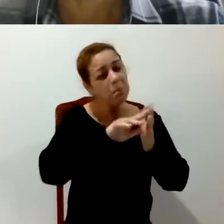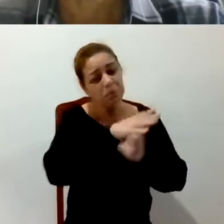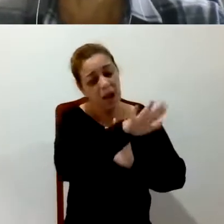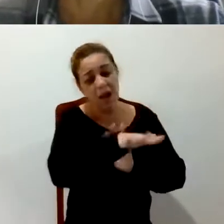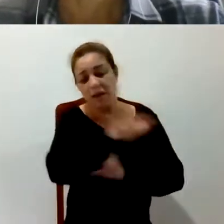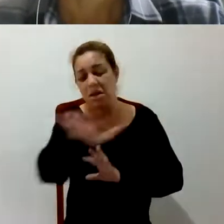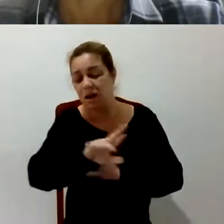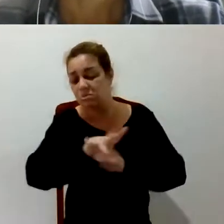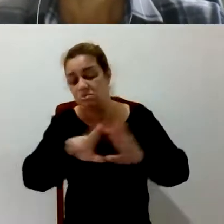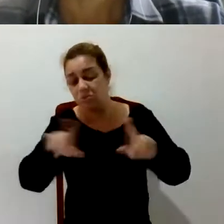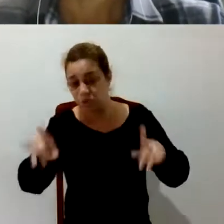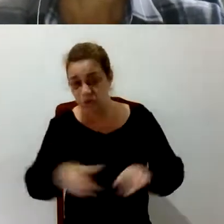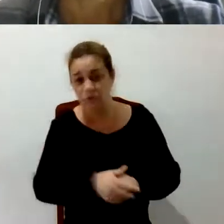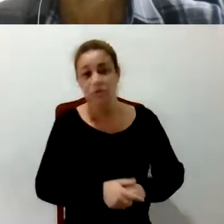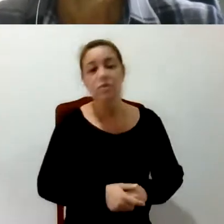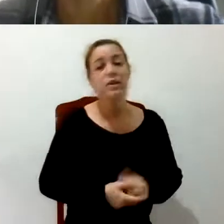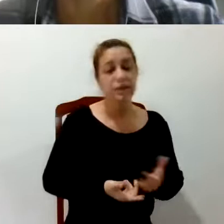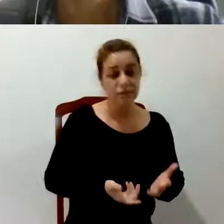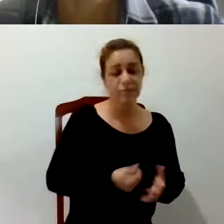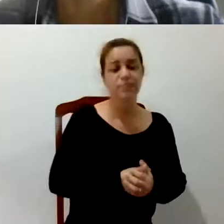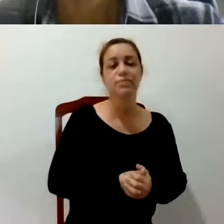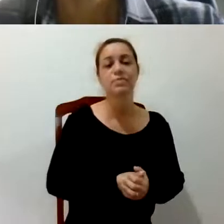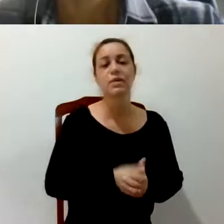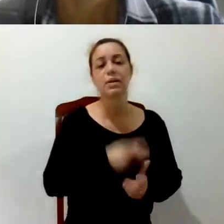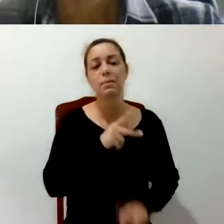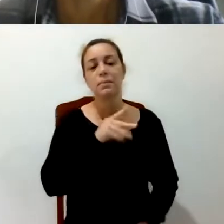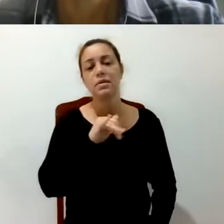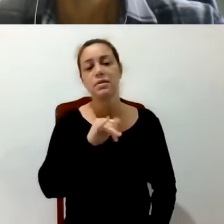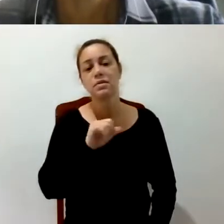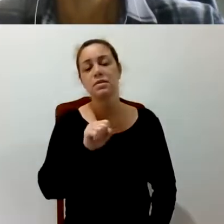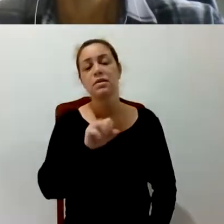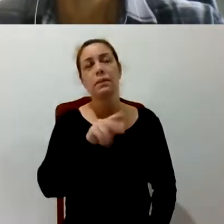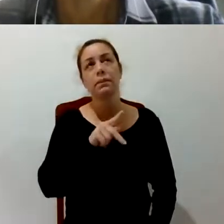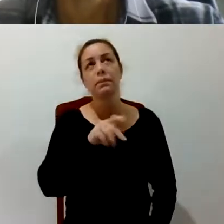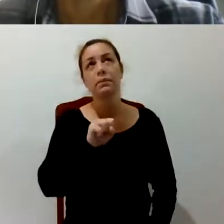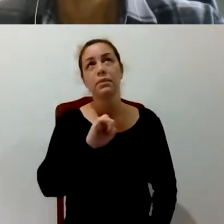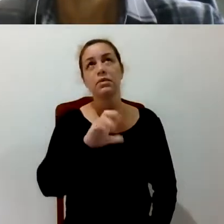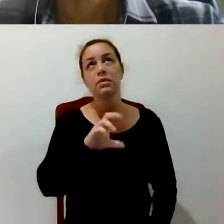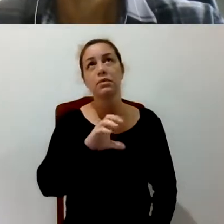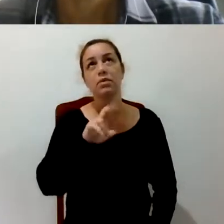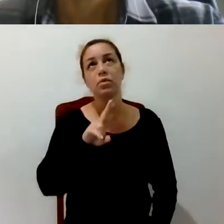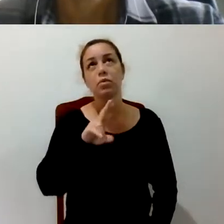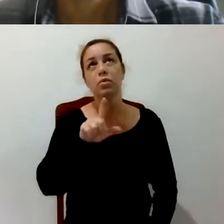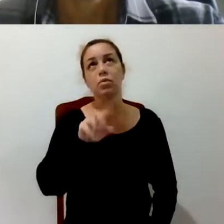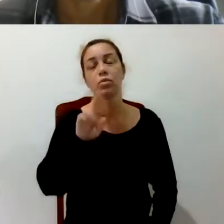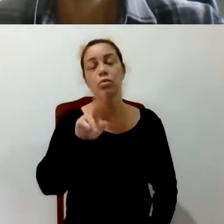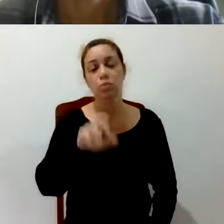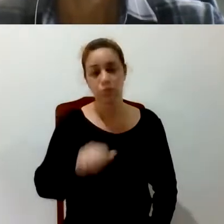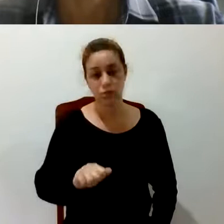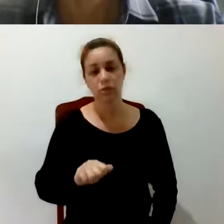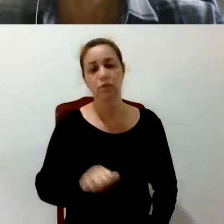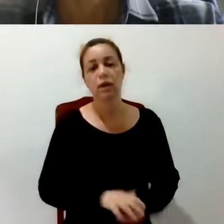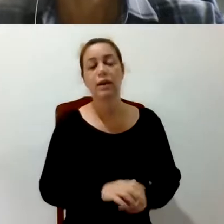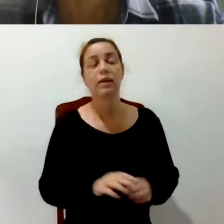tem área da piscicultura, então, assim, tem que ter uma... surgir do nada assim, uma escola,